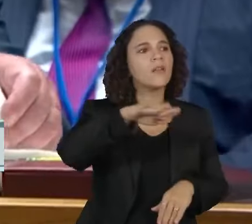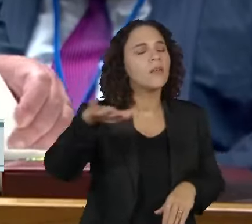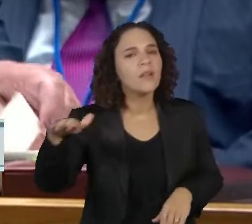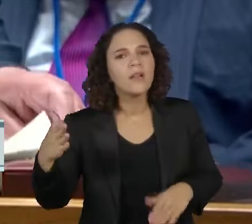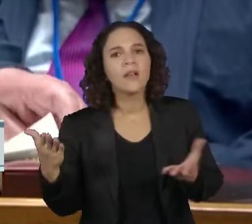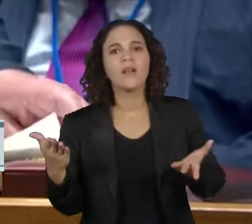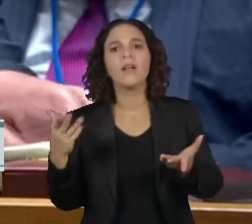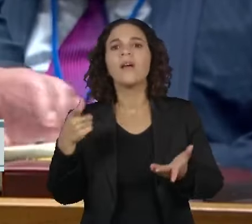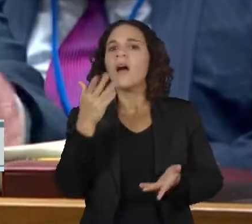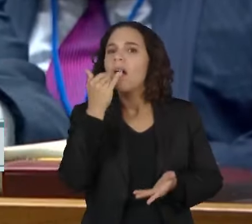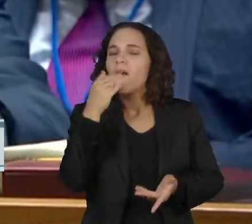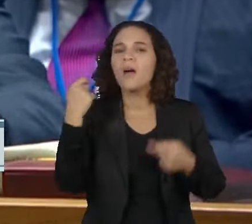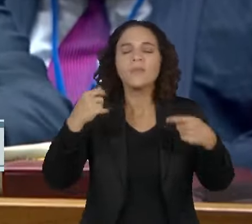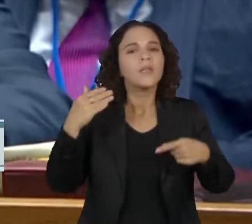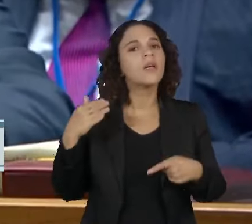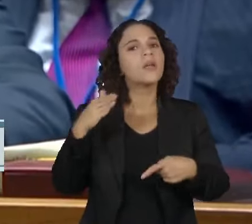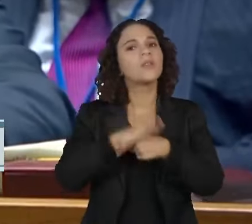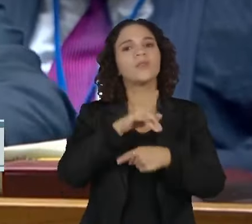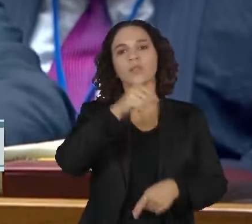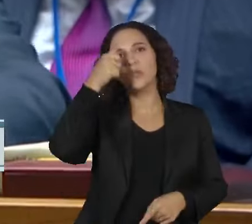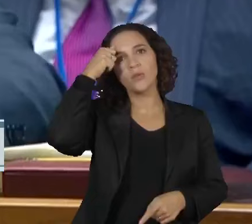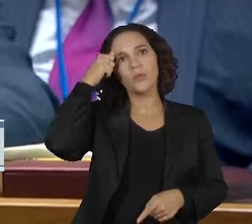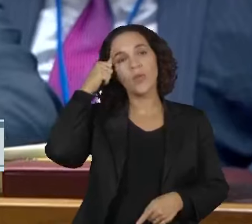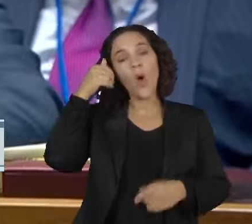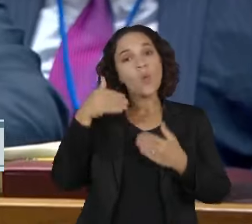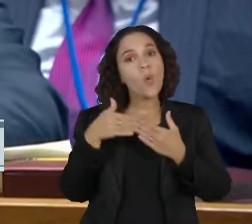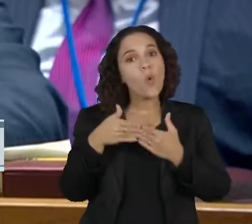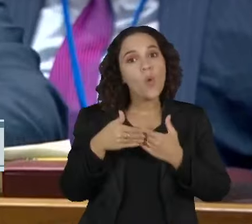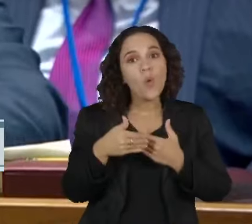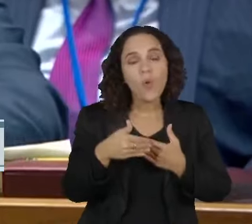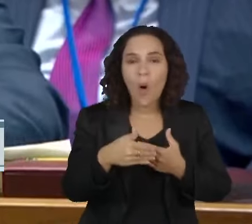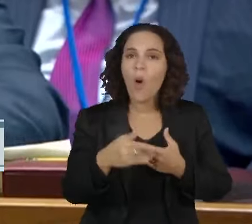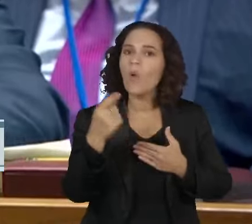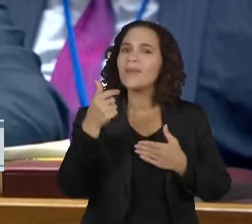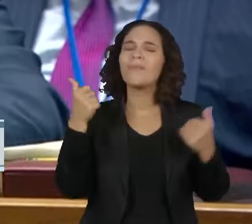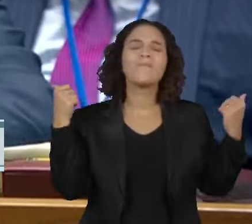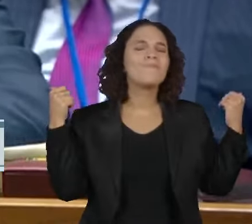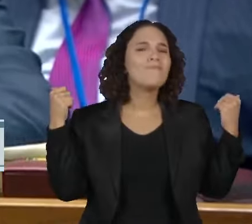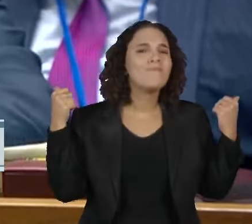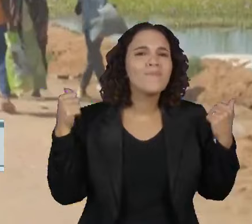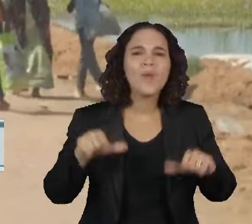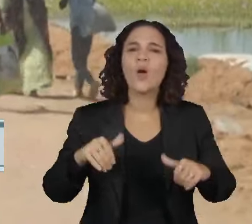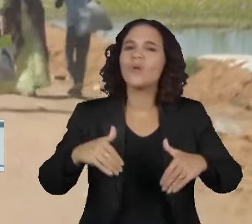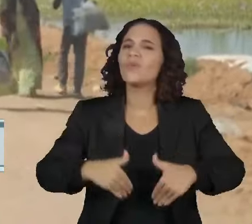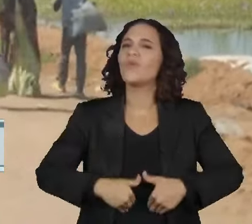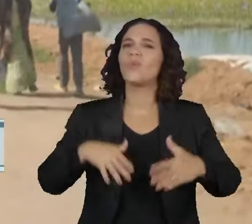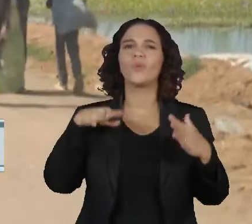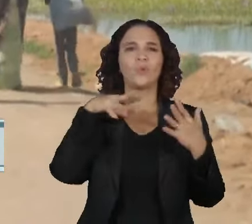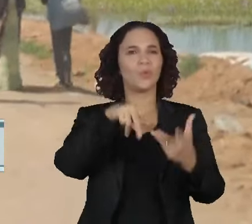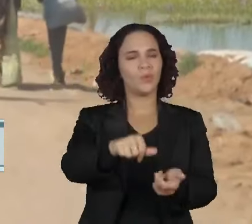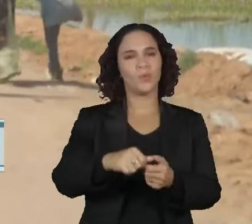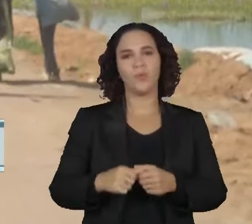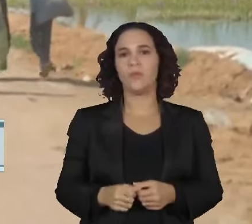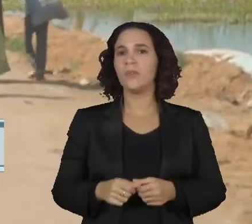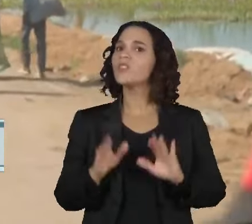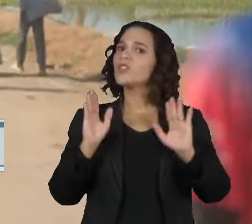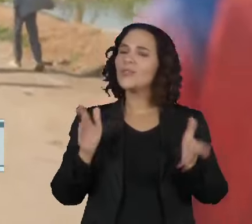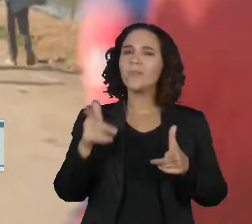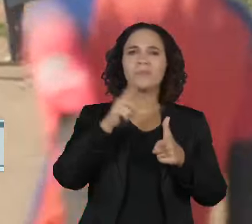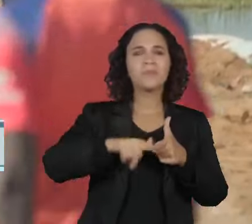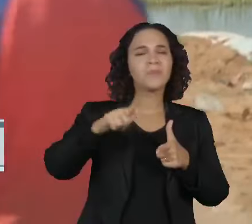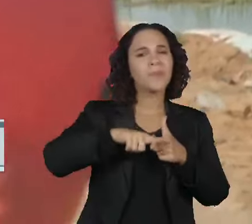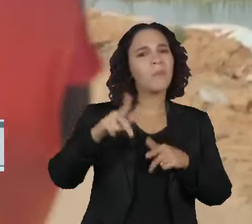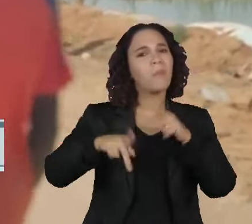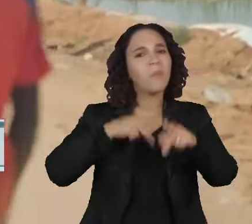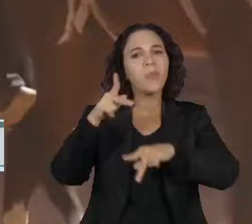organização sobre o Sudão estar caminhando a Passos largos para a pior crise de fome do mundo a situação do sudaneses é